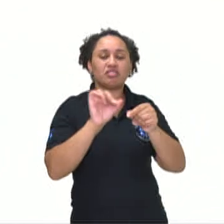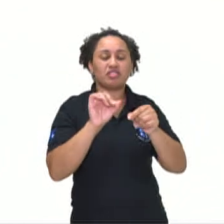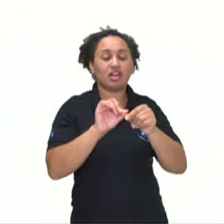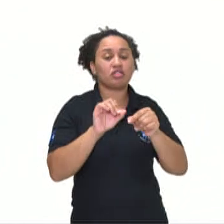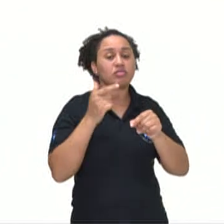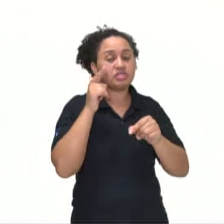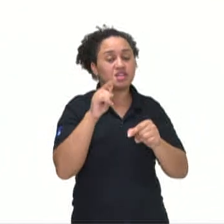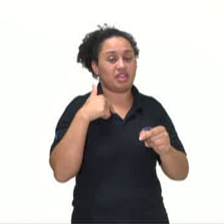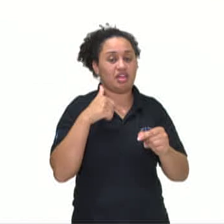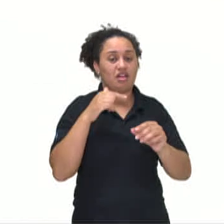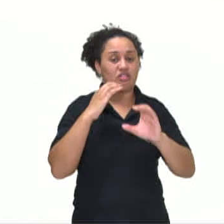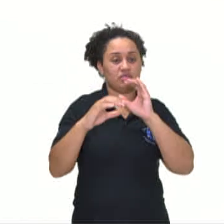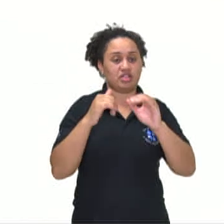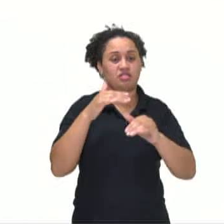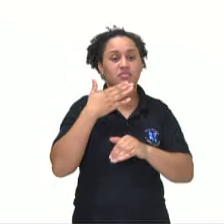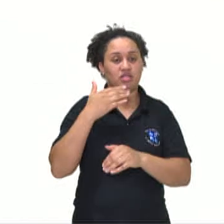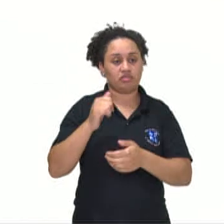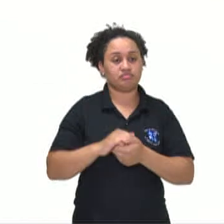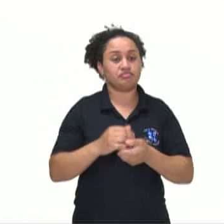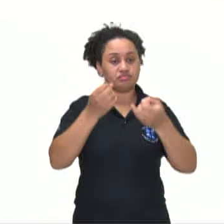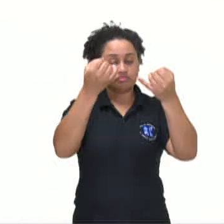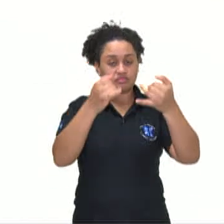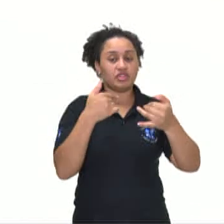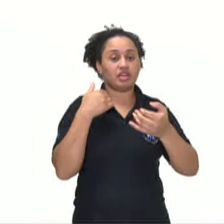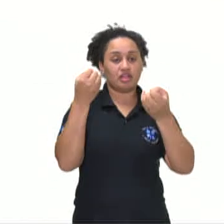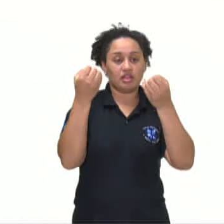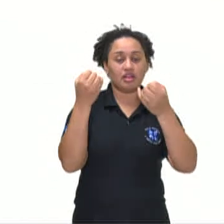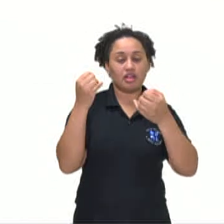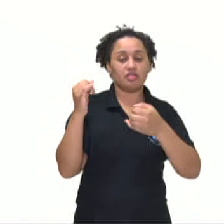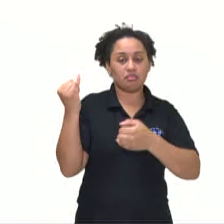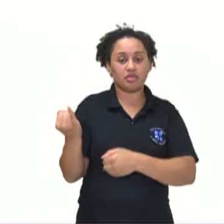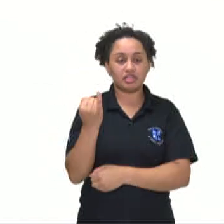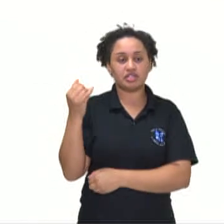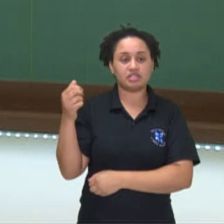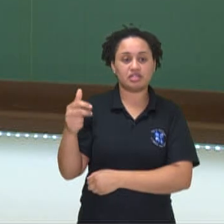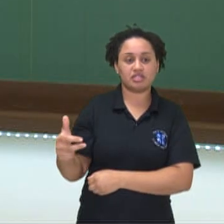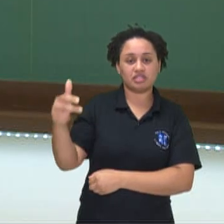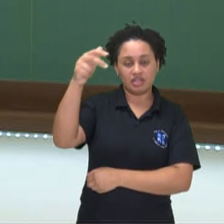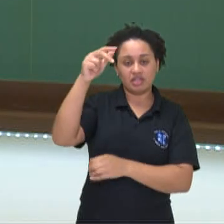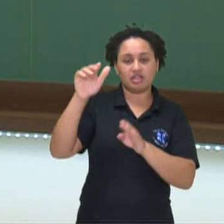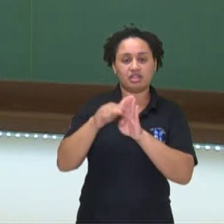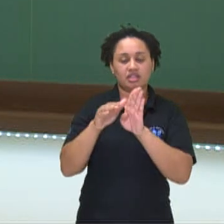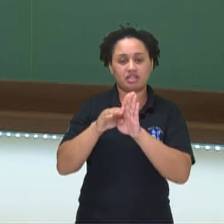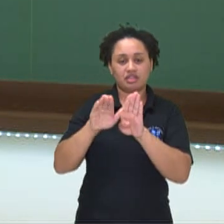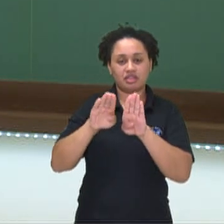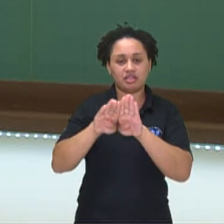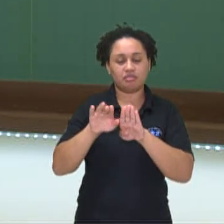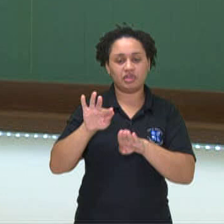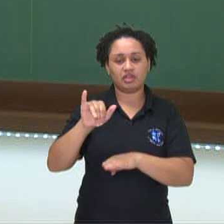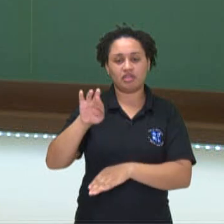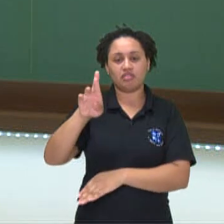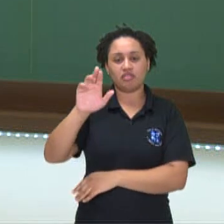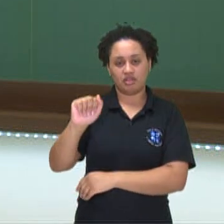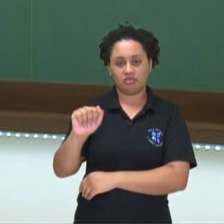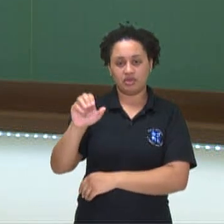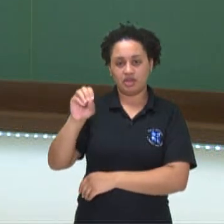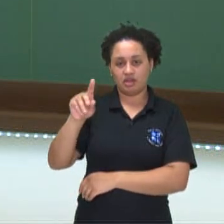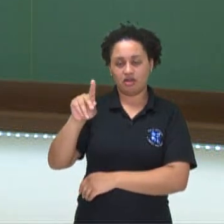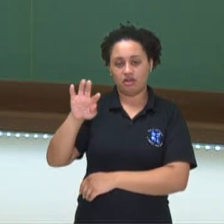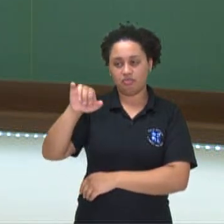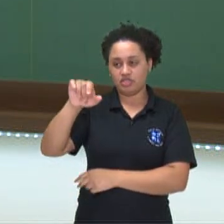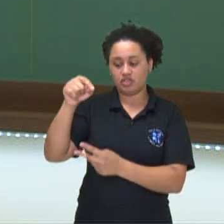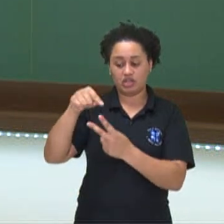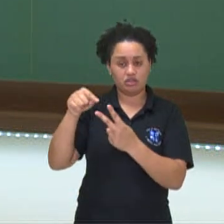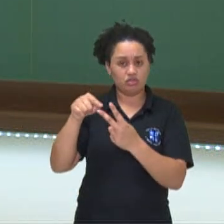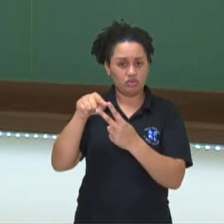comunicação. Descreva a importância dos satélites e da fibra óptica. Descreva aí qual é a importância desses satélites e qual é